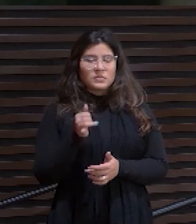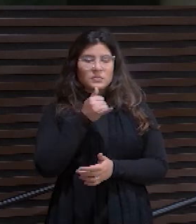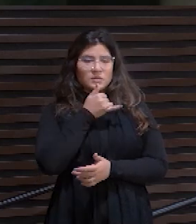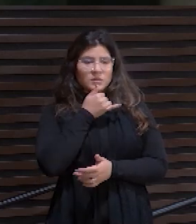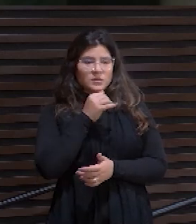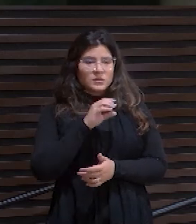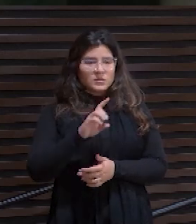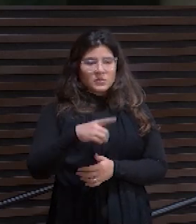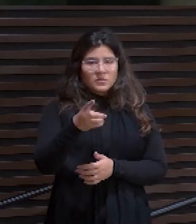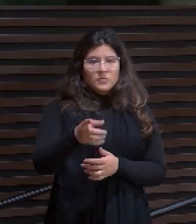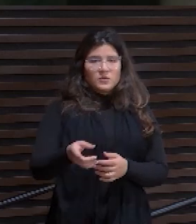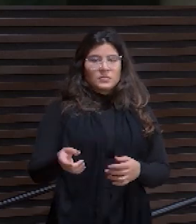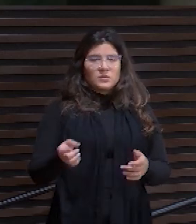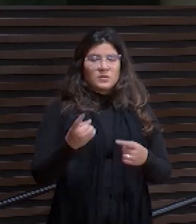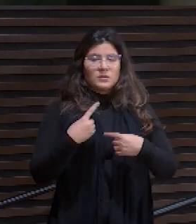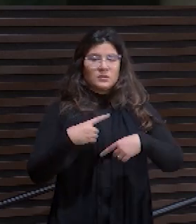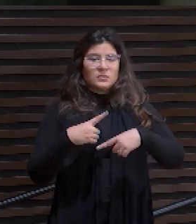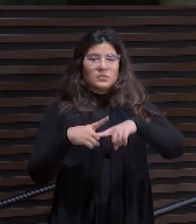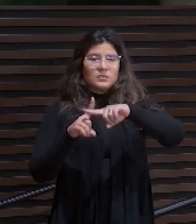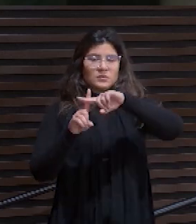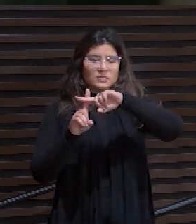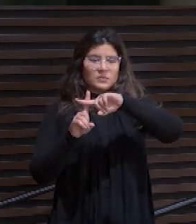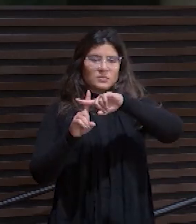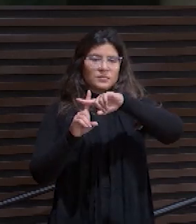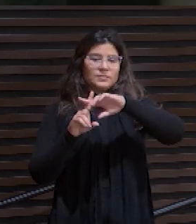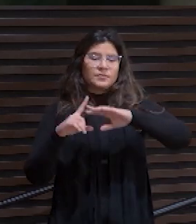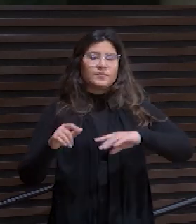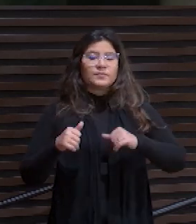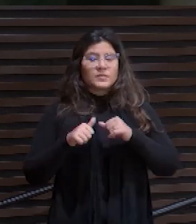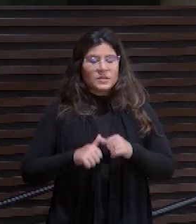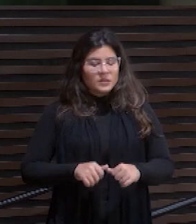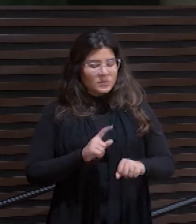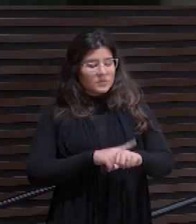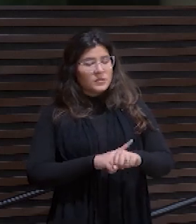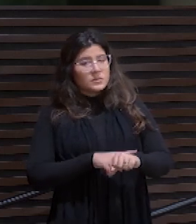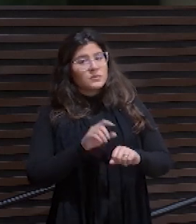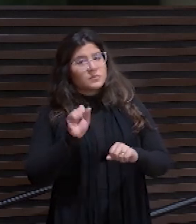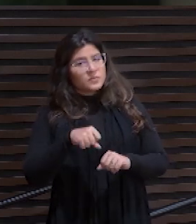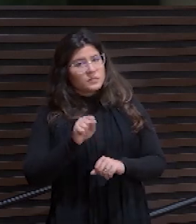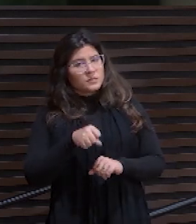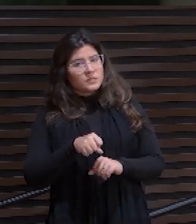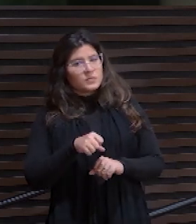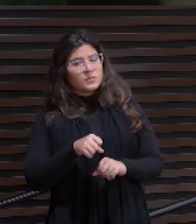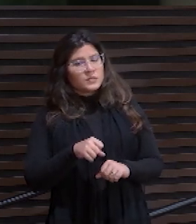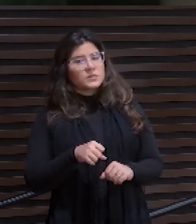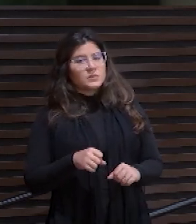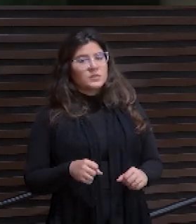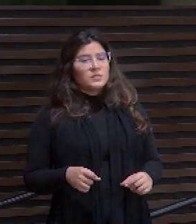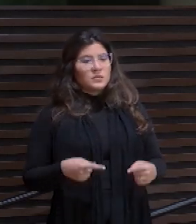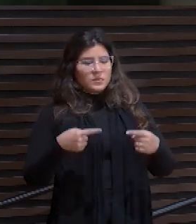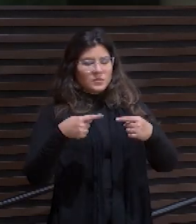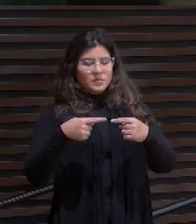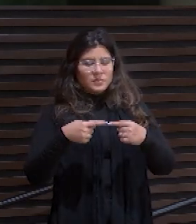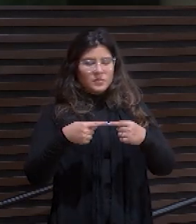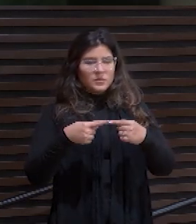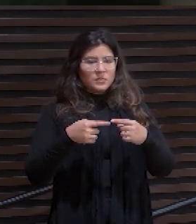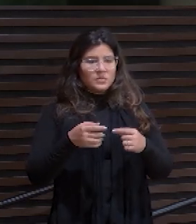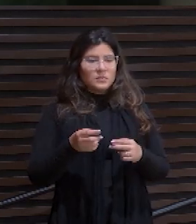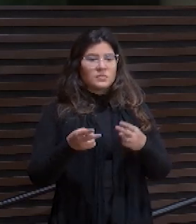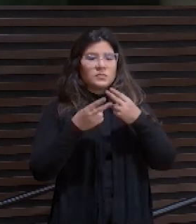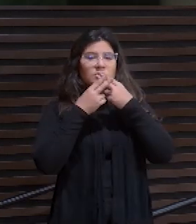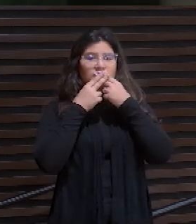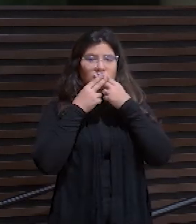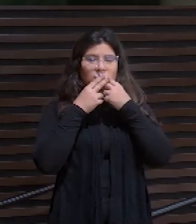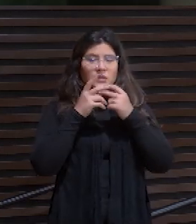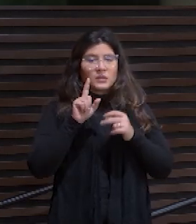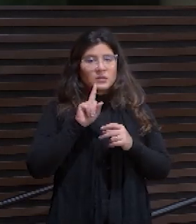da crucificação. Então, esse momento sim seria compatível a um jejum, mas não um jejum legalista dos fariseus,